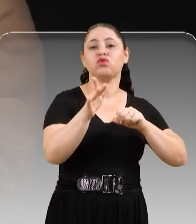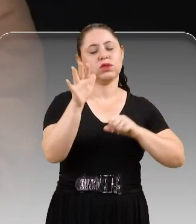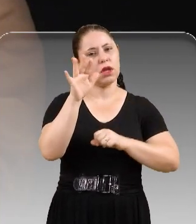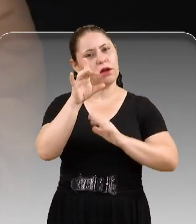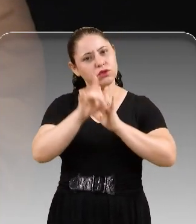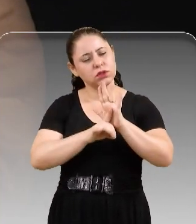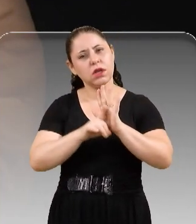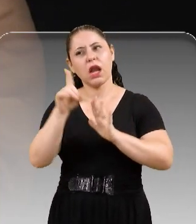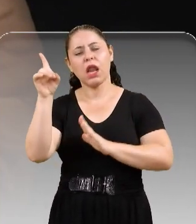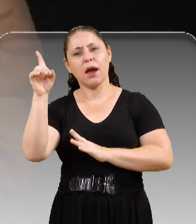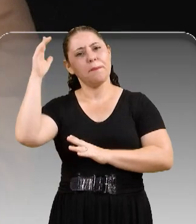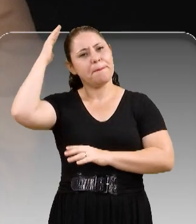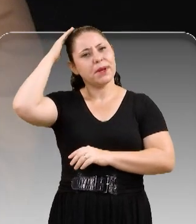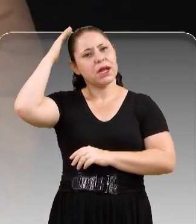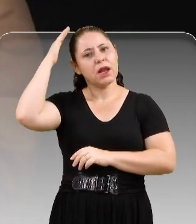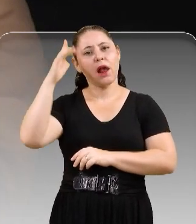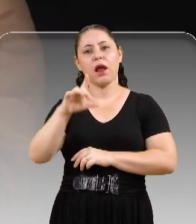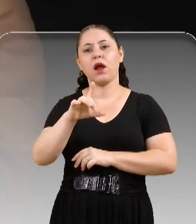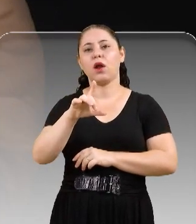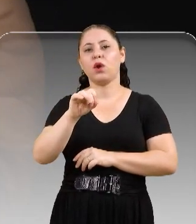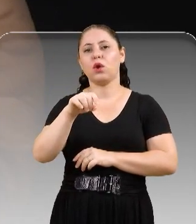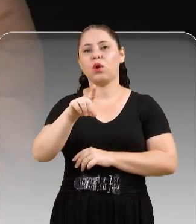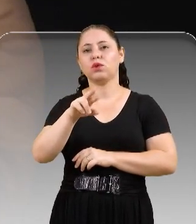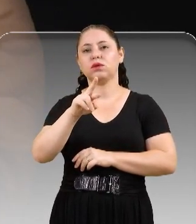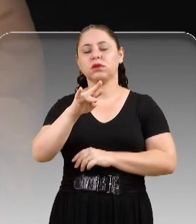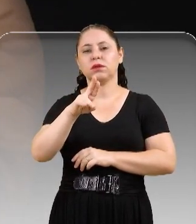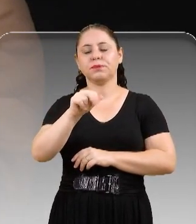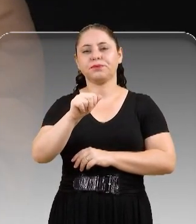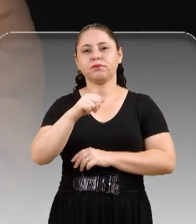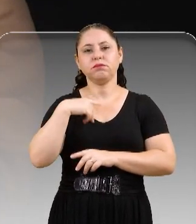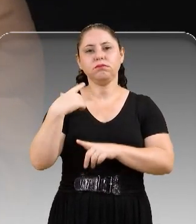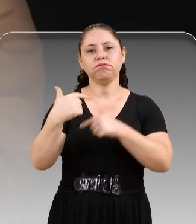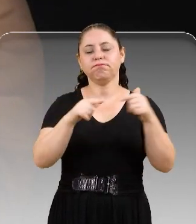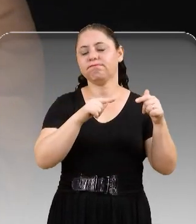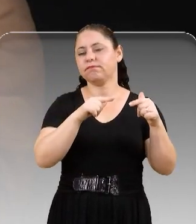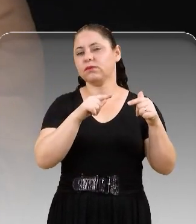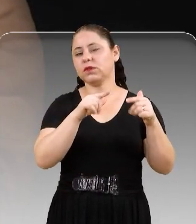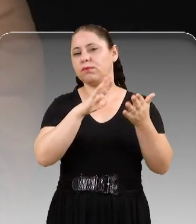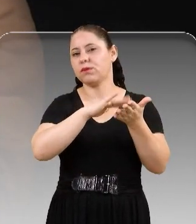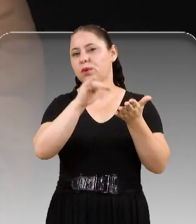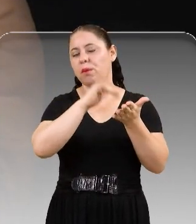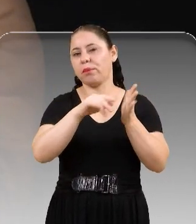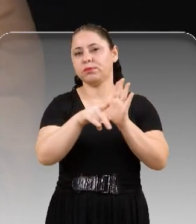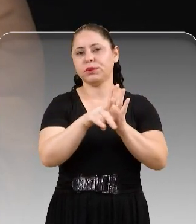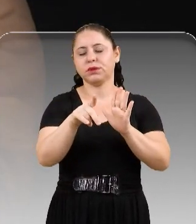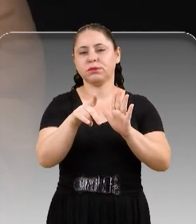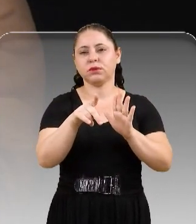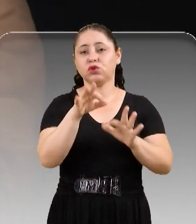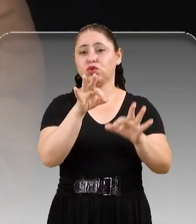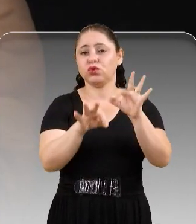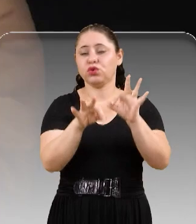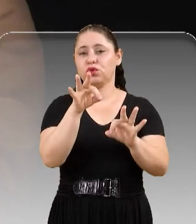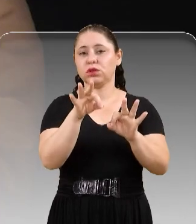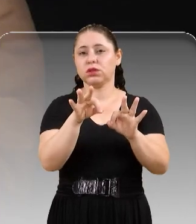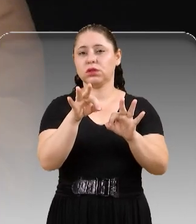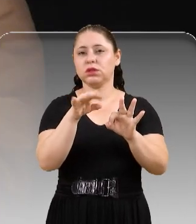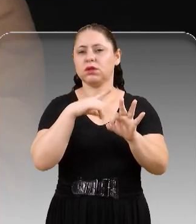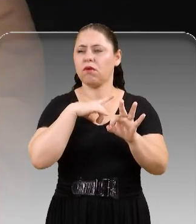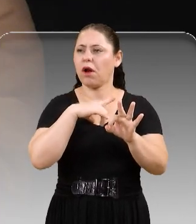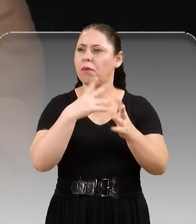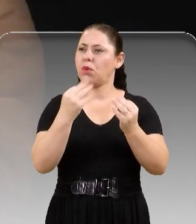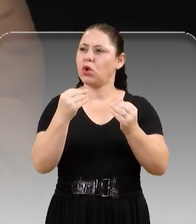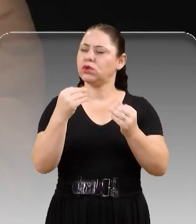ainda, e eu trabalhava no escritório de advocacia, eu tinha muito contato, despachava muito com